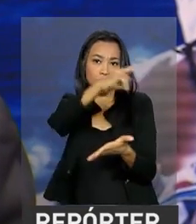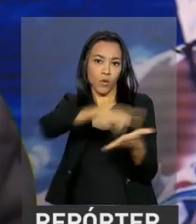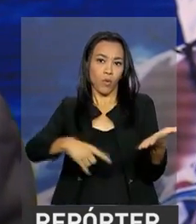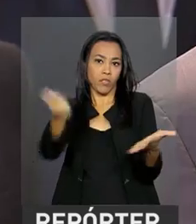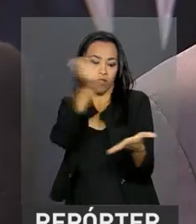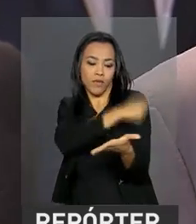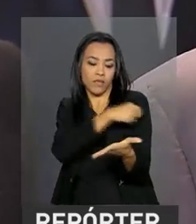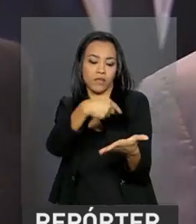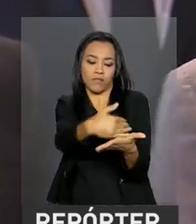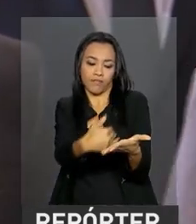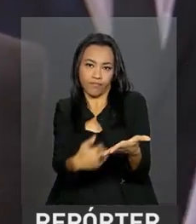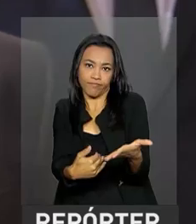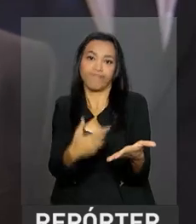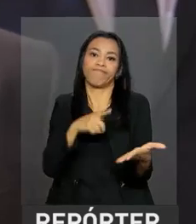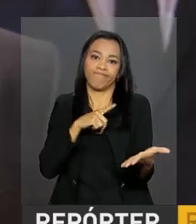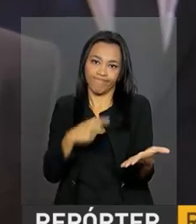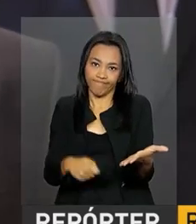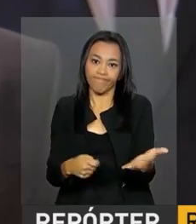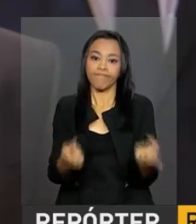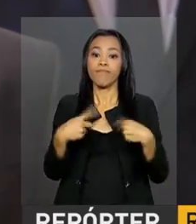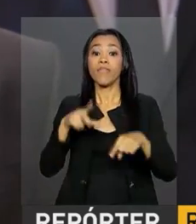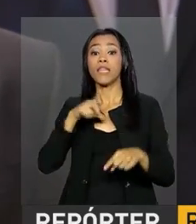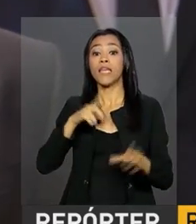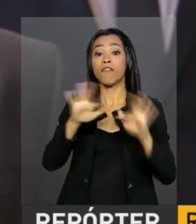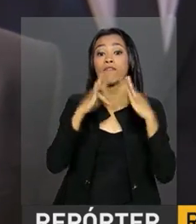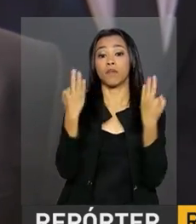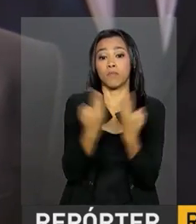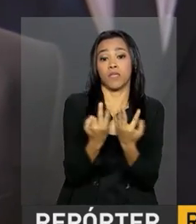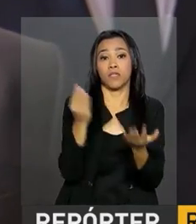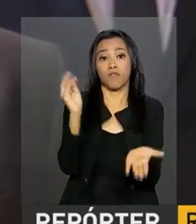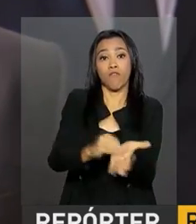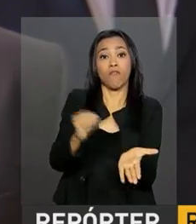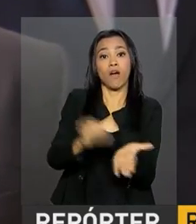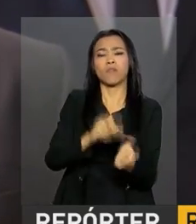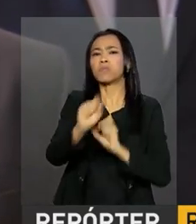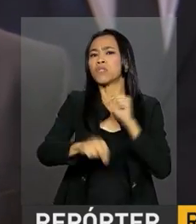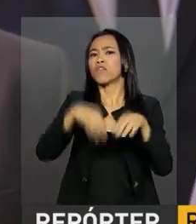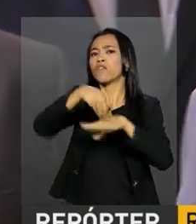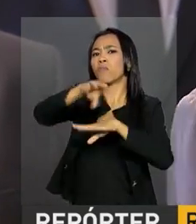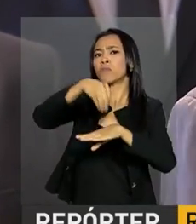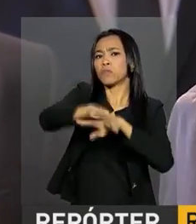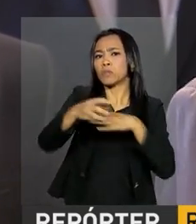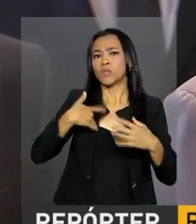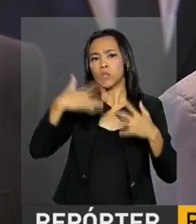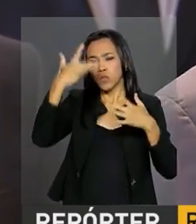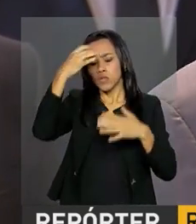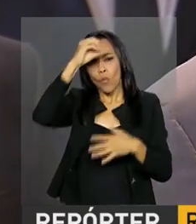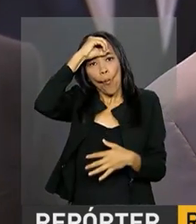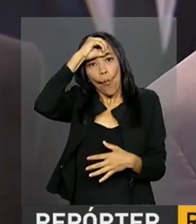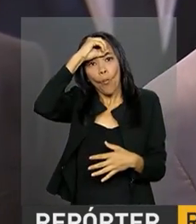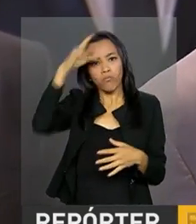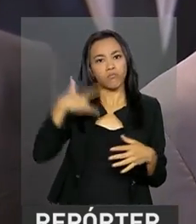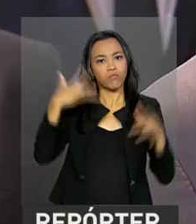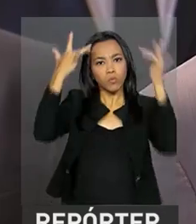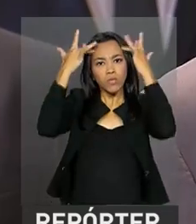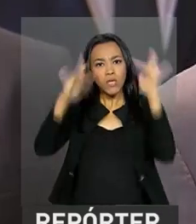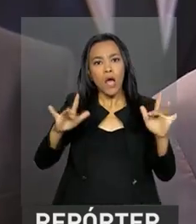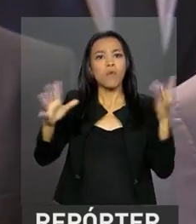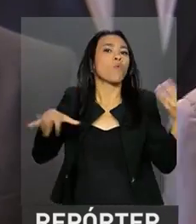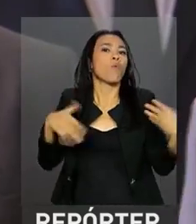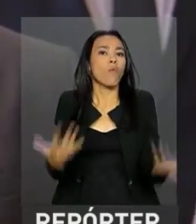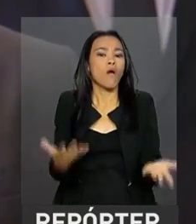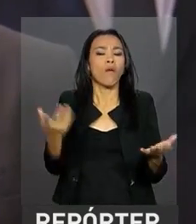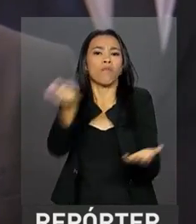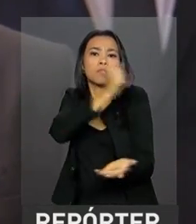dacula nós temos às vezes famílias que por falta de alguma informação de desconhecimento de qual vacina a